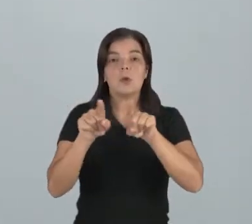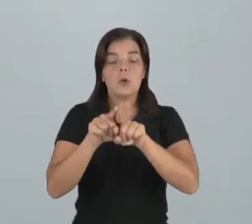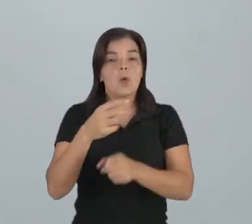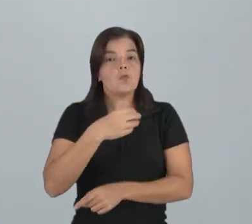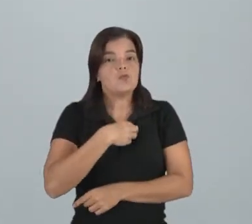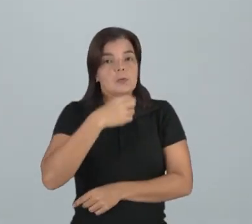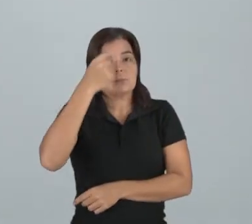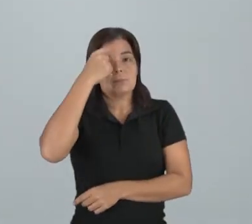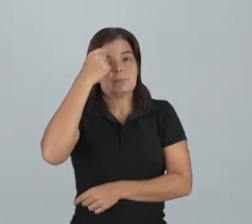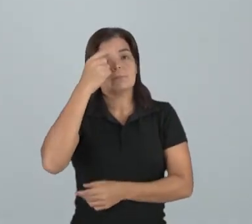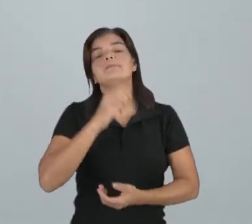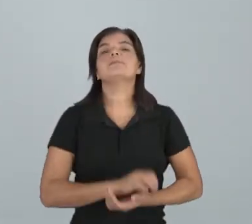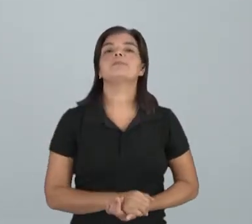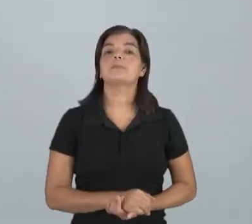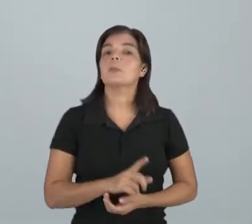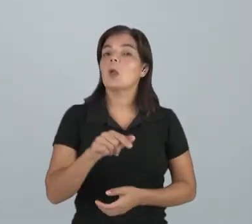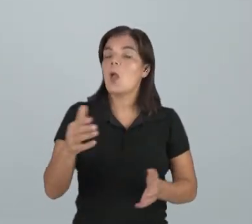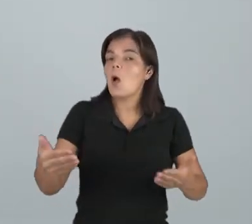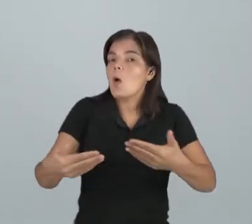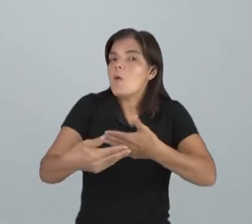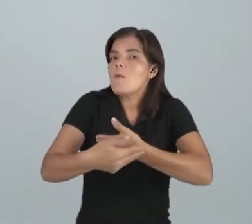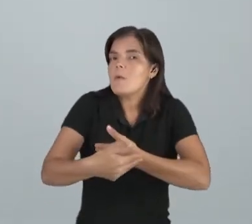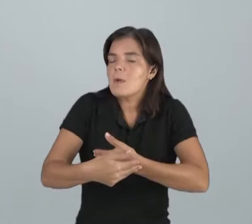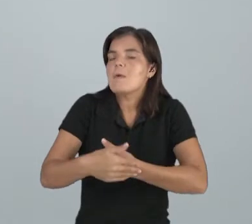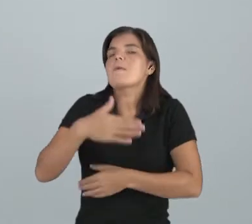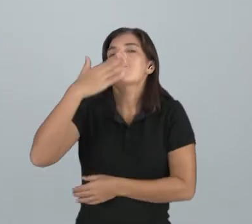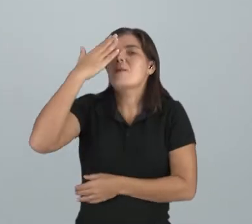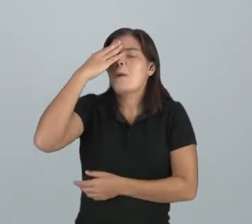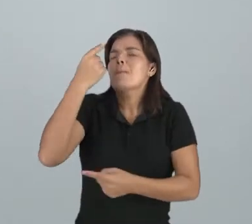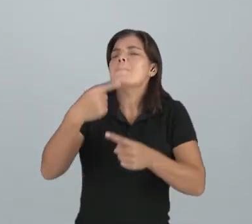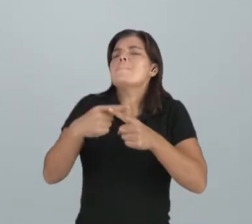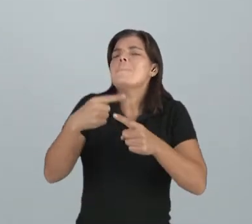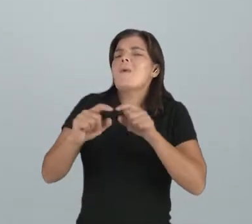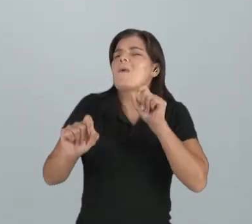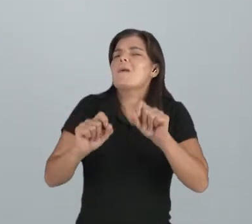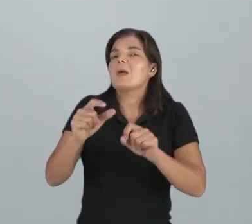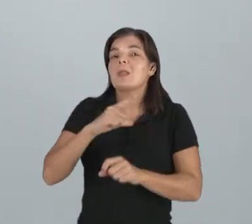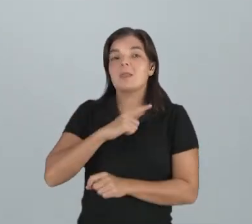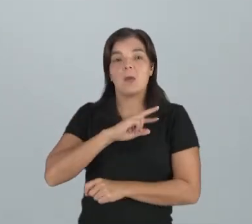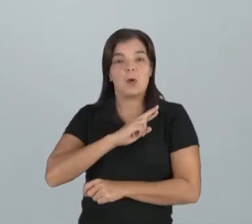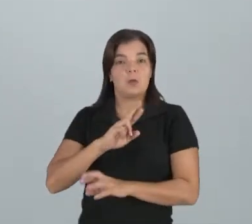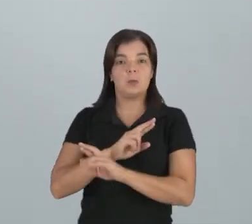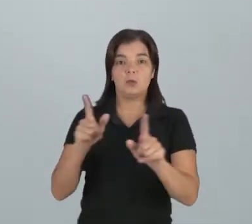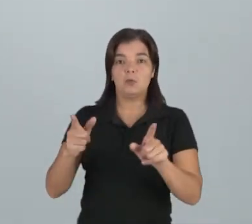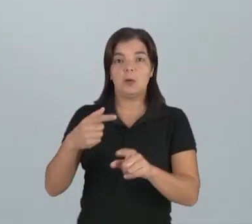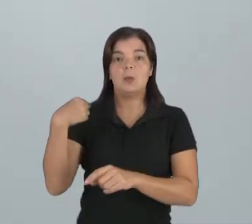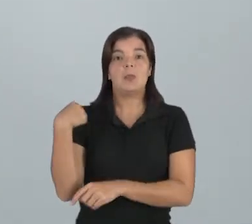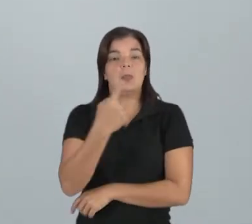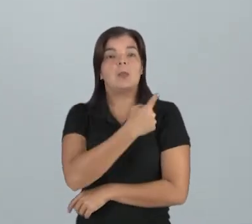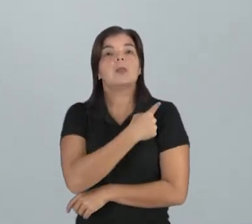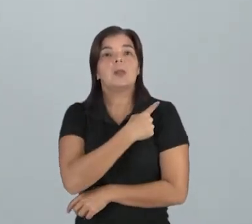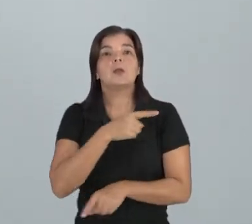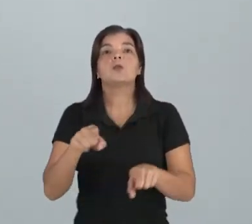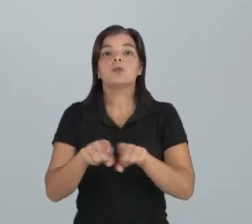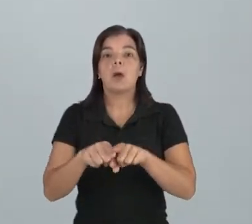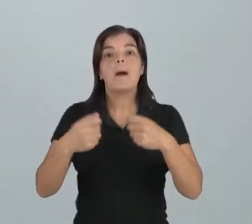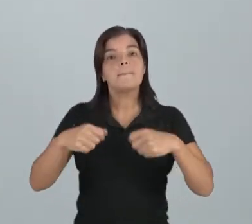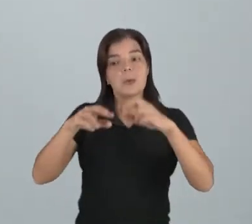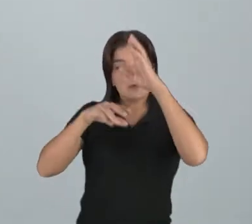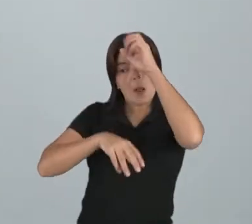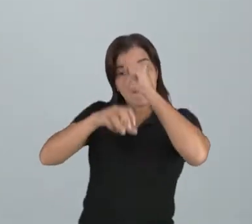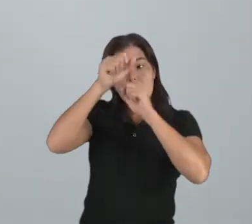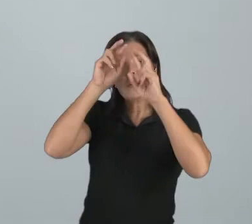maneira de pensar. É acolhendo o outro que a gente vai entender por que ele tem uma religião diferente da nossa e a gente vai aprender a respeitar